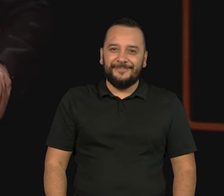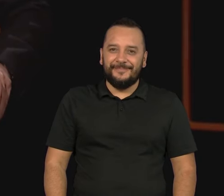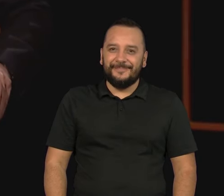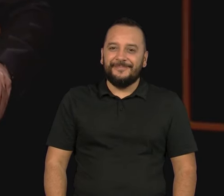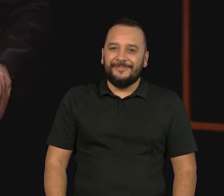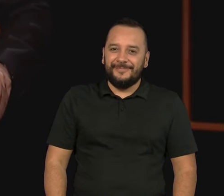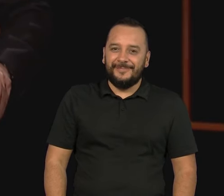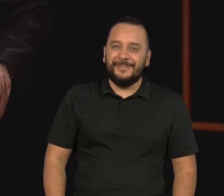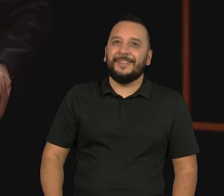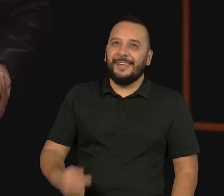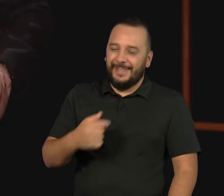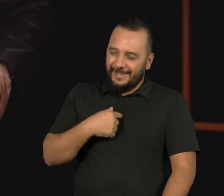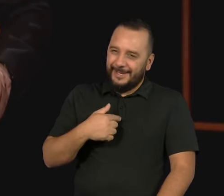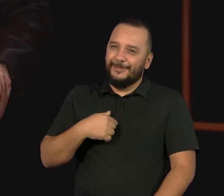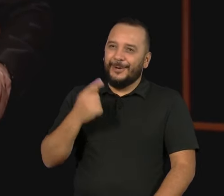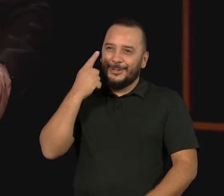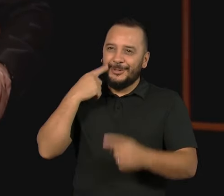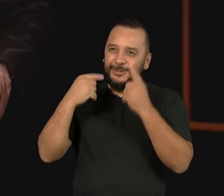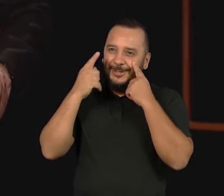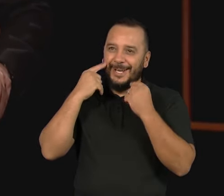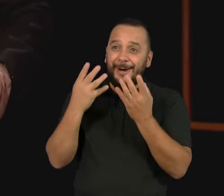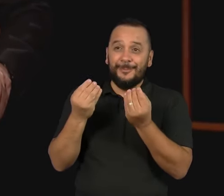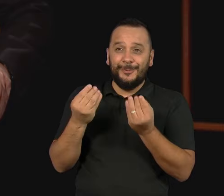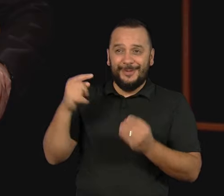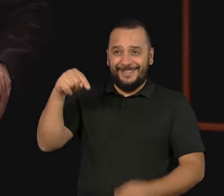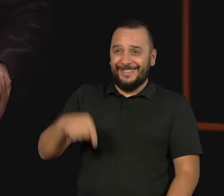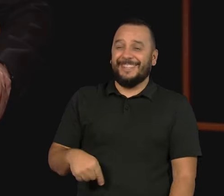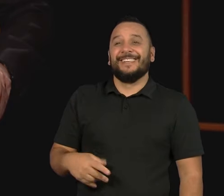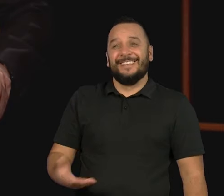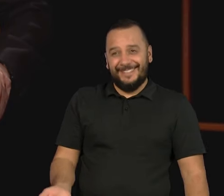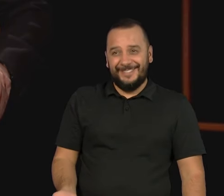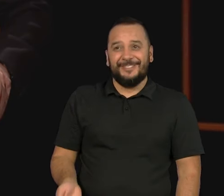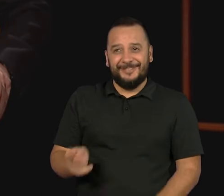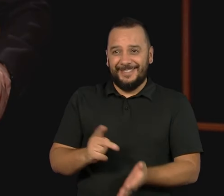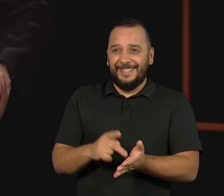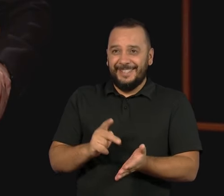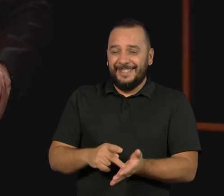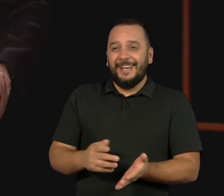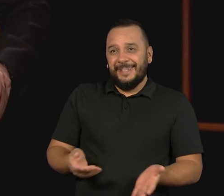Já vi que eu vou me emocionar muito hoje aqui, Atílio e Cris.